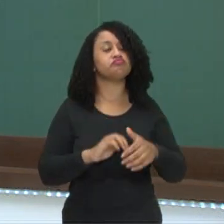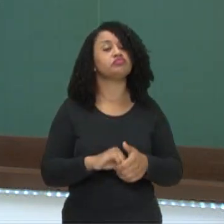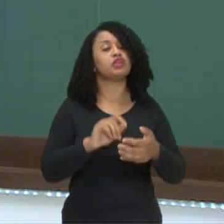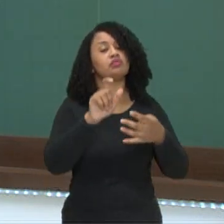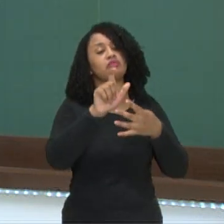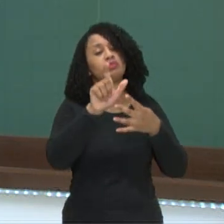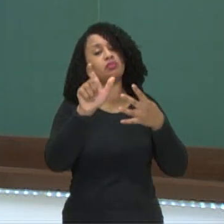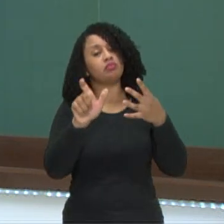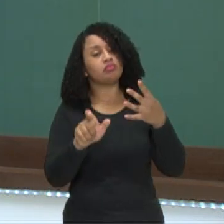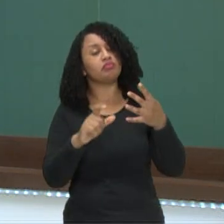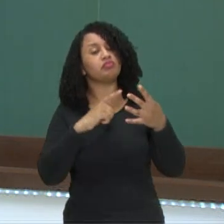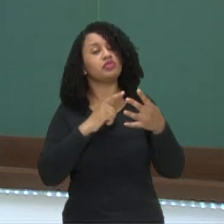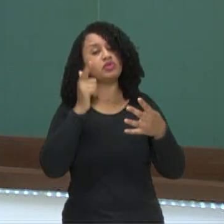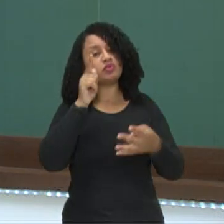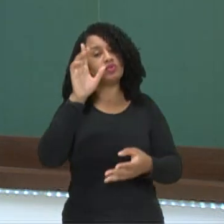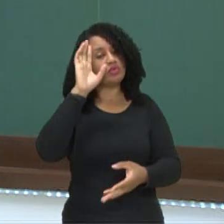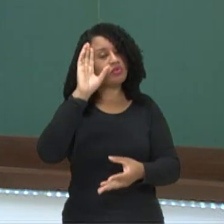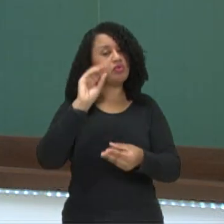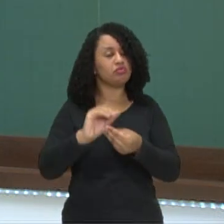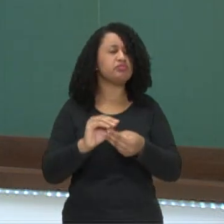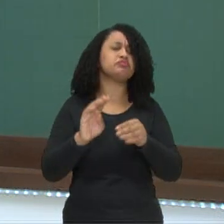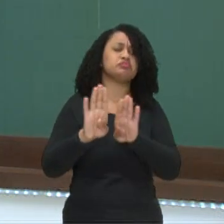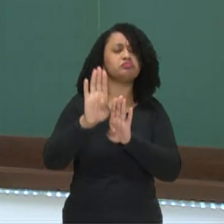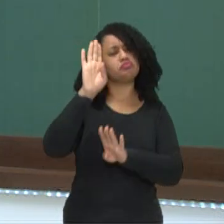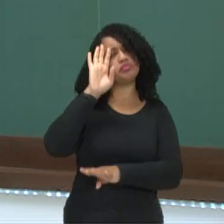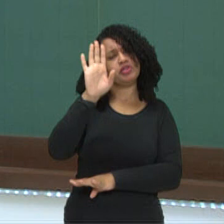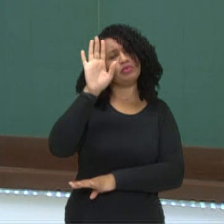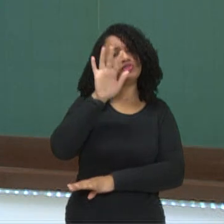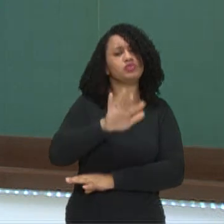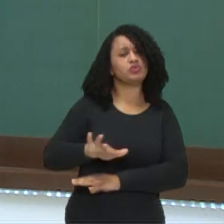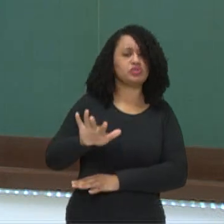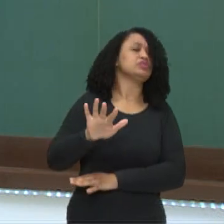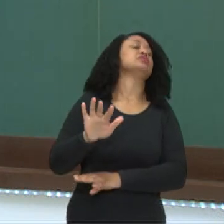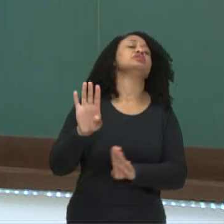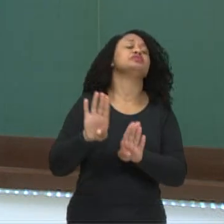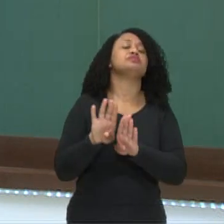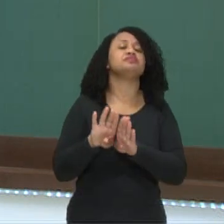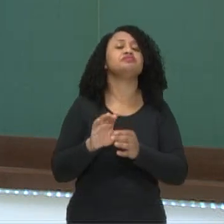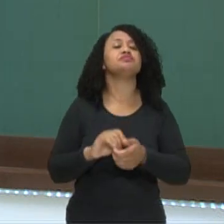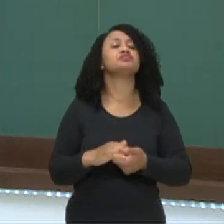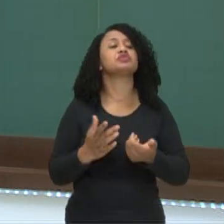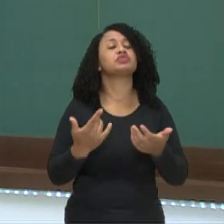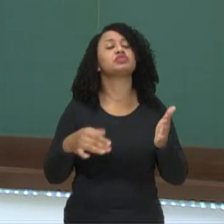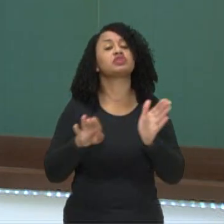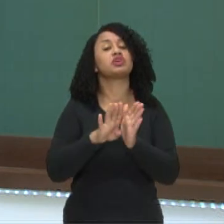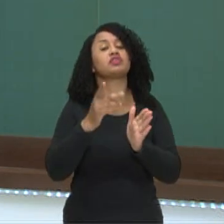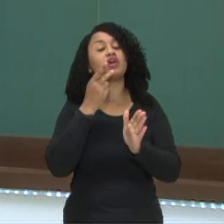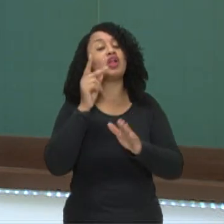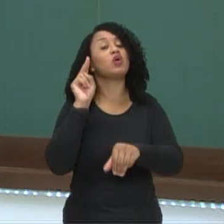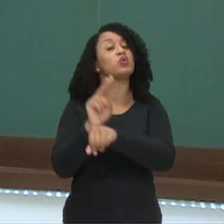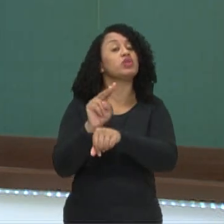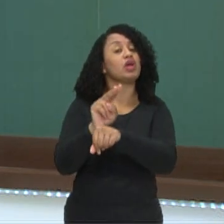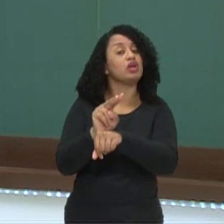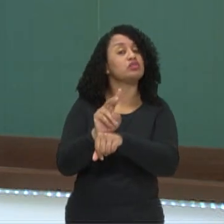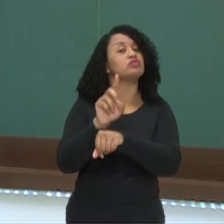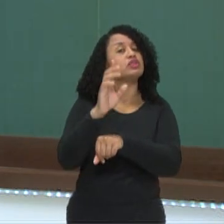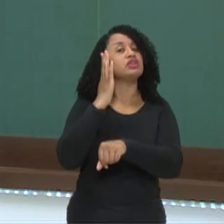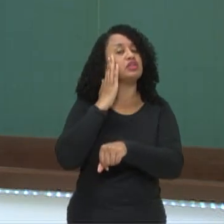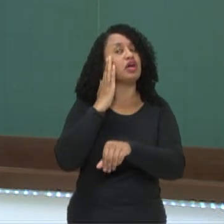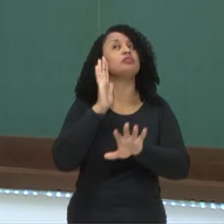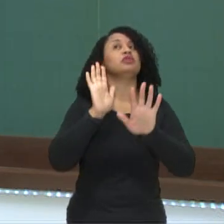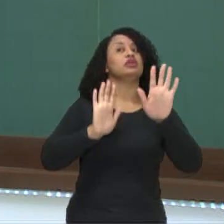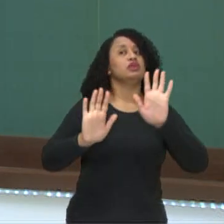palavras, você compreendeu e até imaginou alguma situação. Quando alguém chega e fala cuidado, você já sabe,